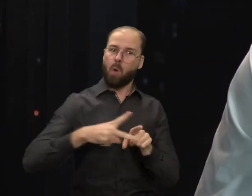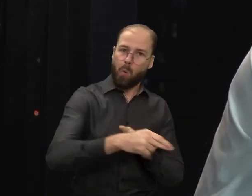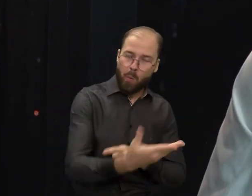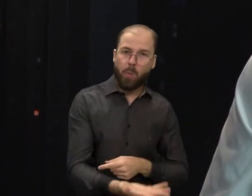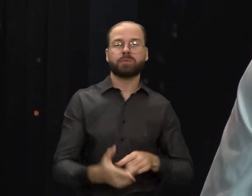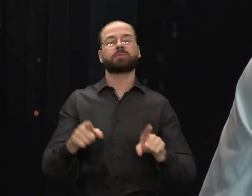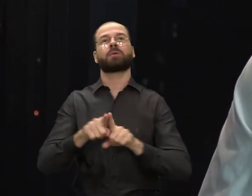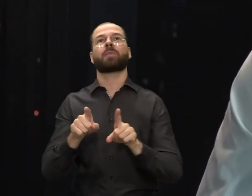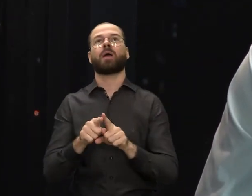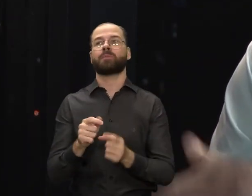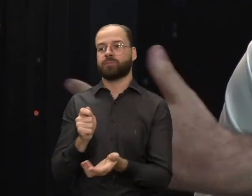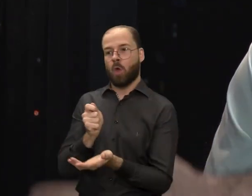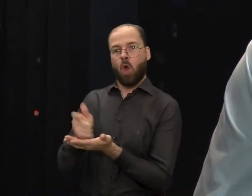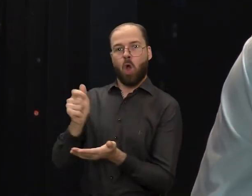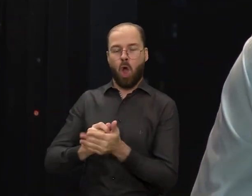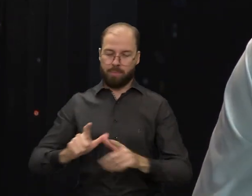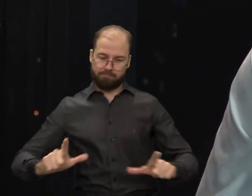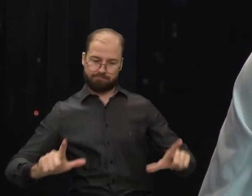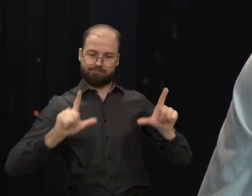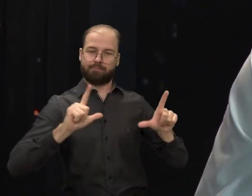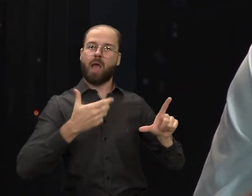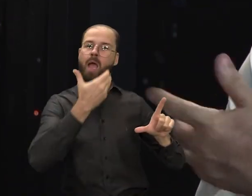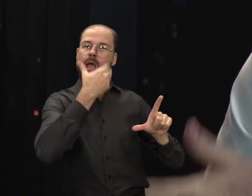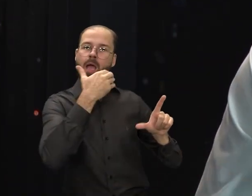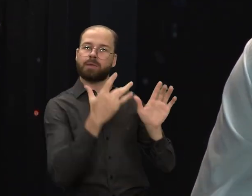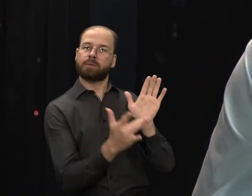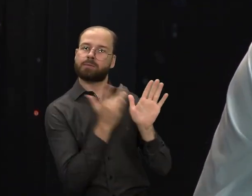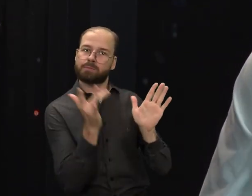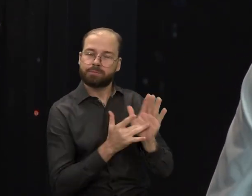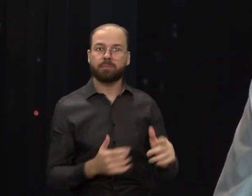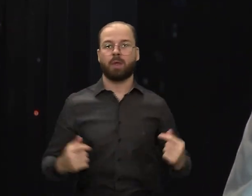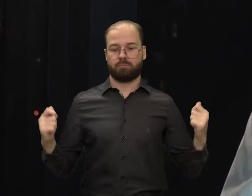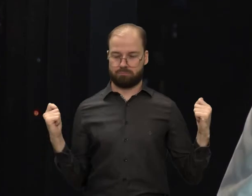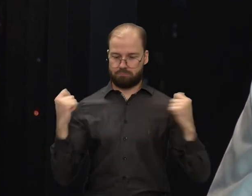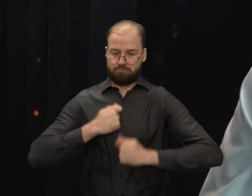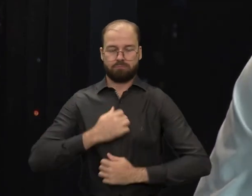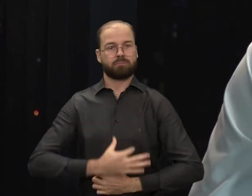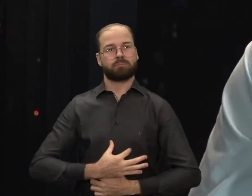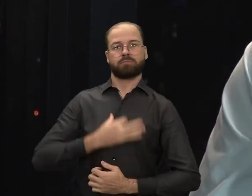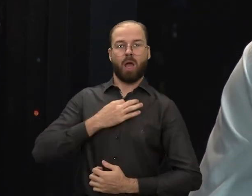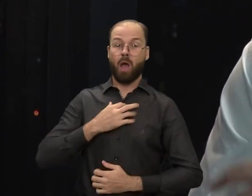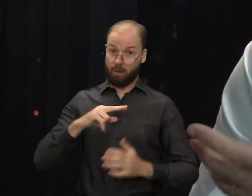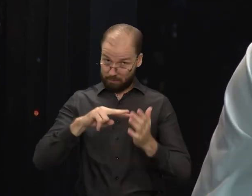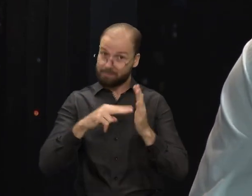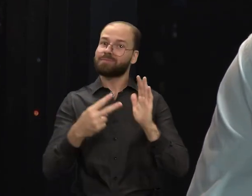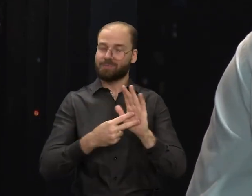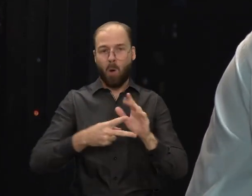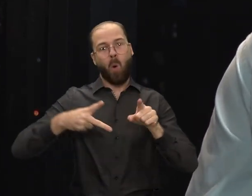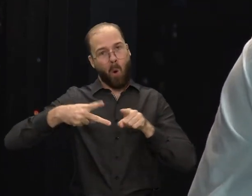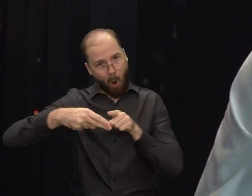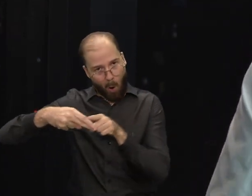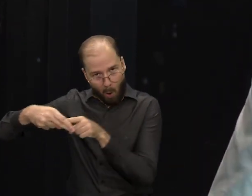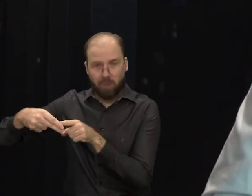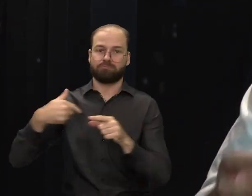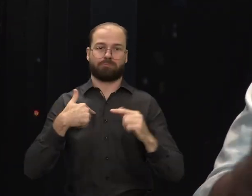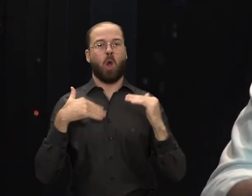cortar compra de iPad, auxílio paletó, essas coisas aí é gasto. Mas quando